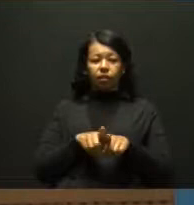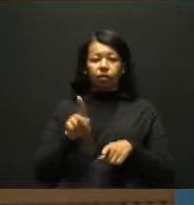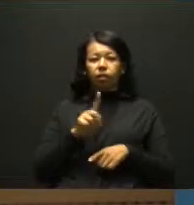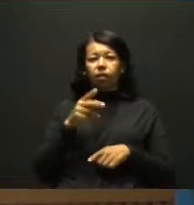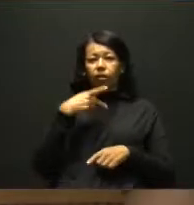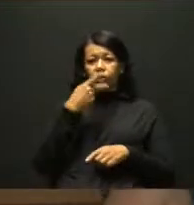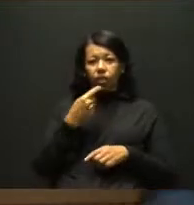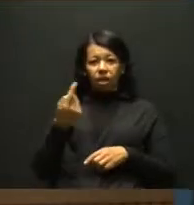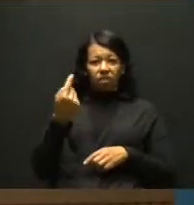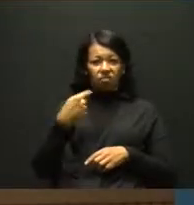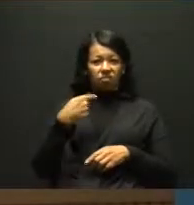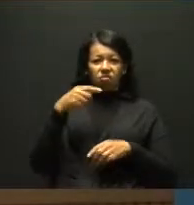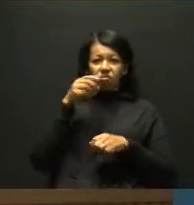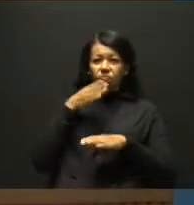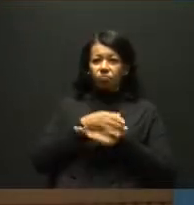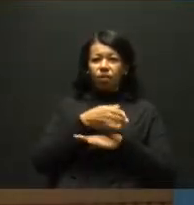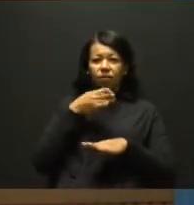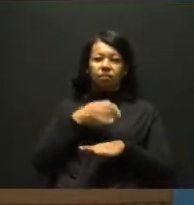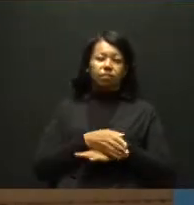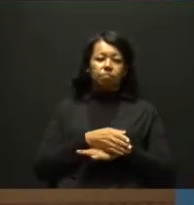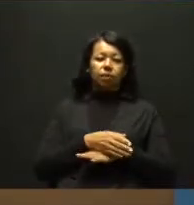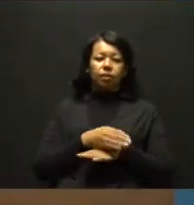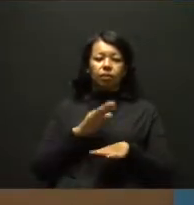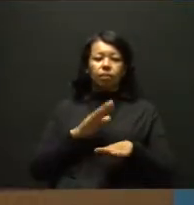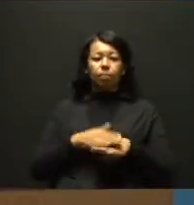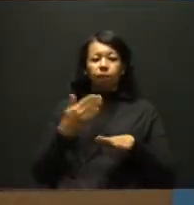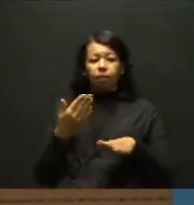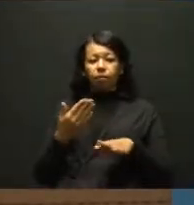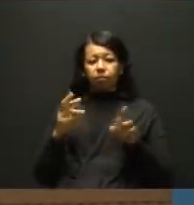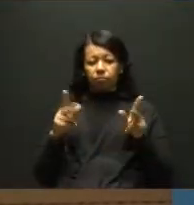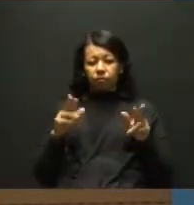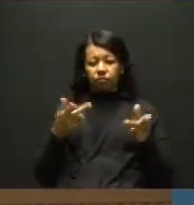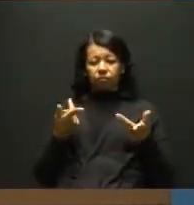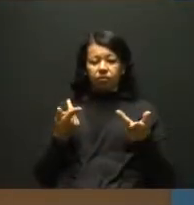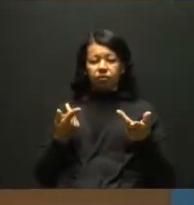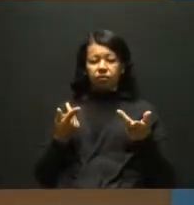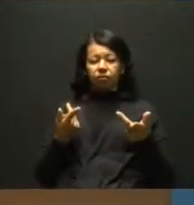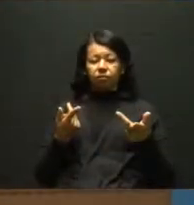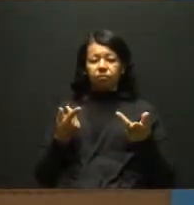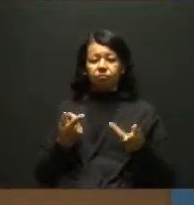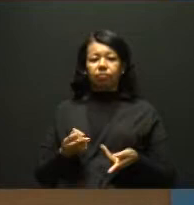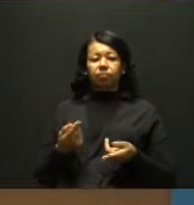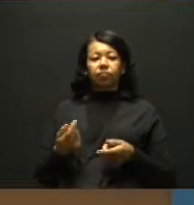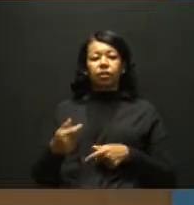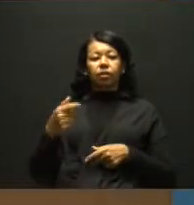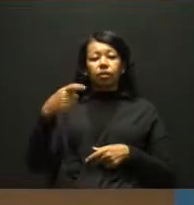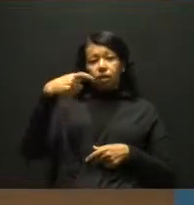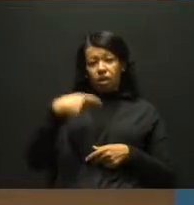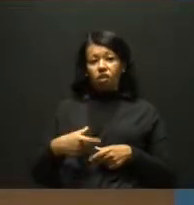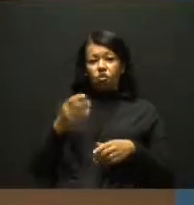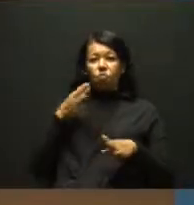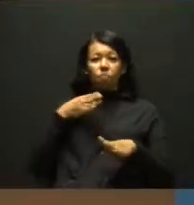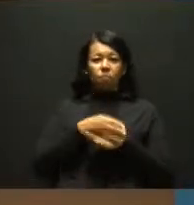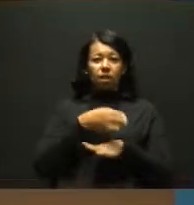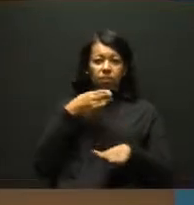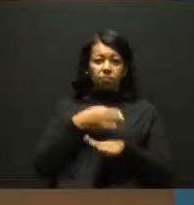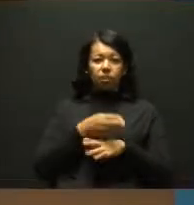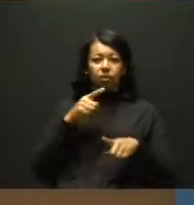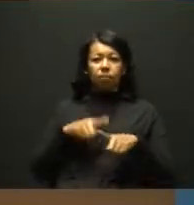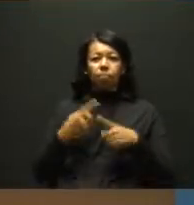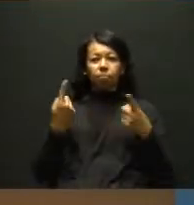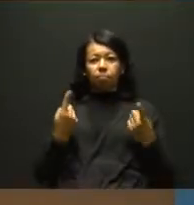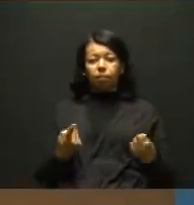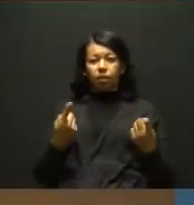diga que eu participei e tem mais uma diferença e eu participei mas eu